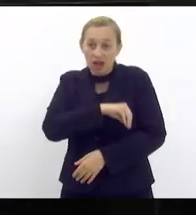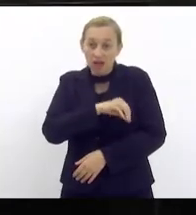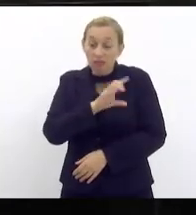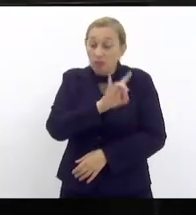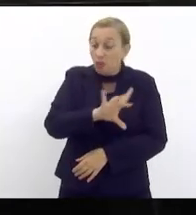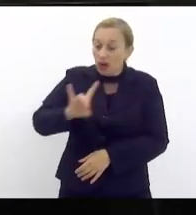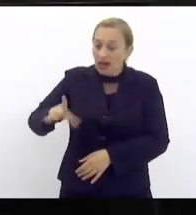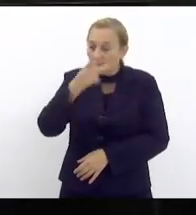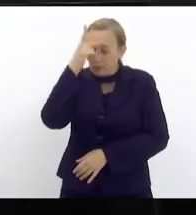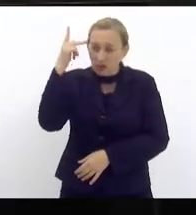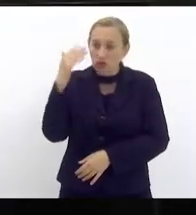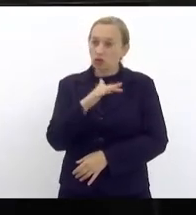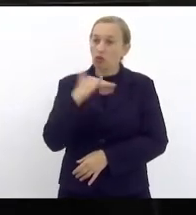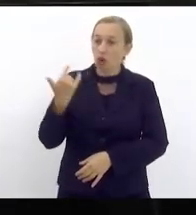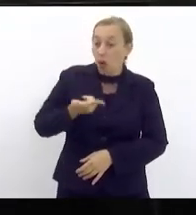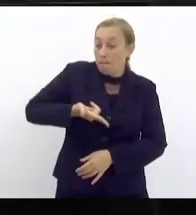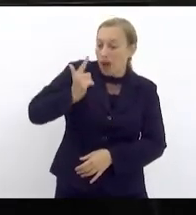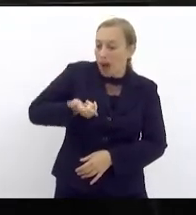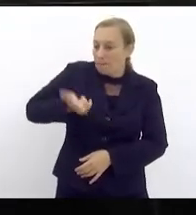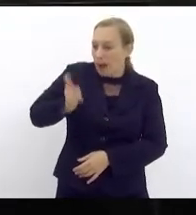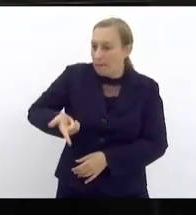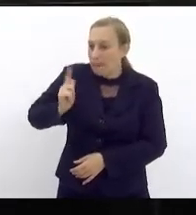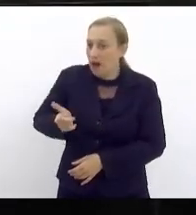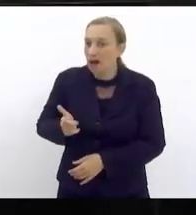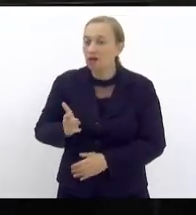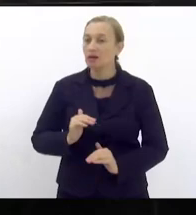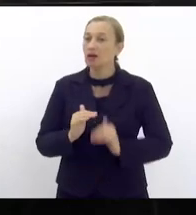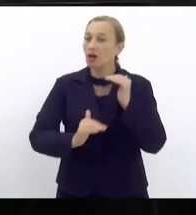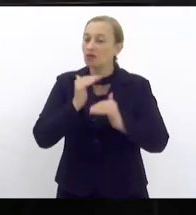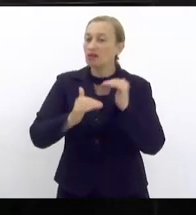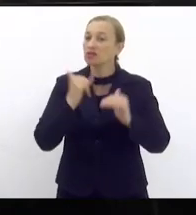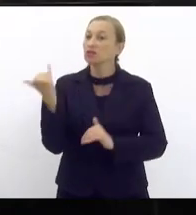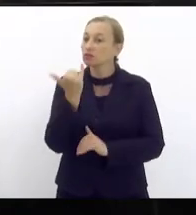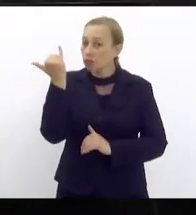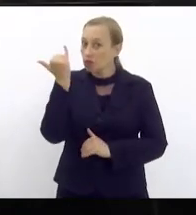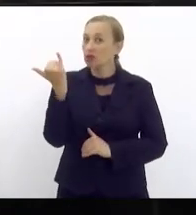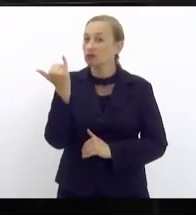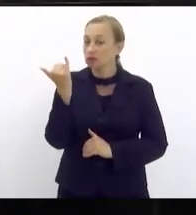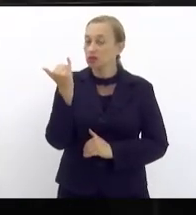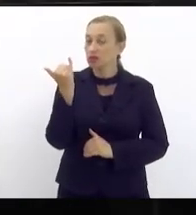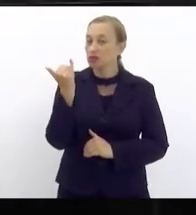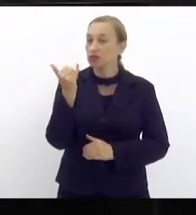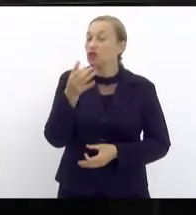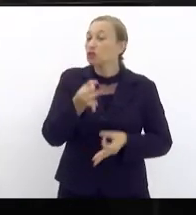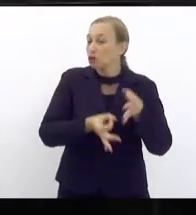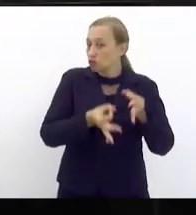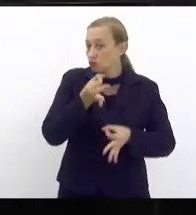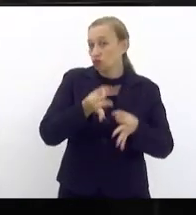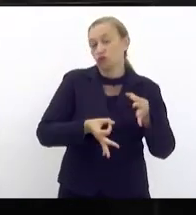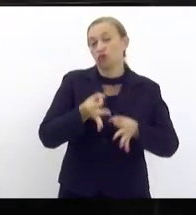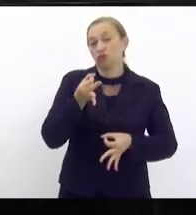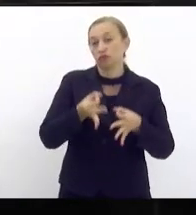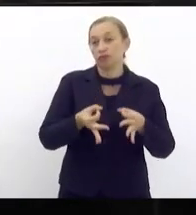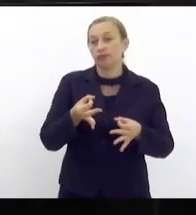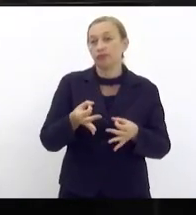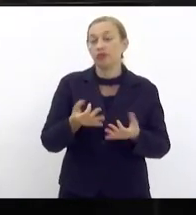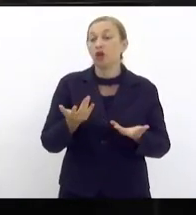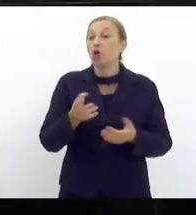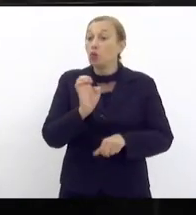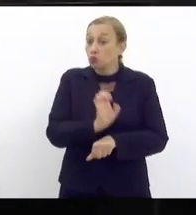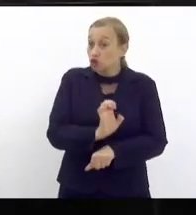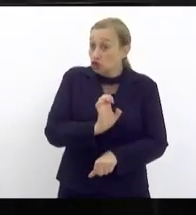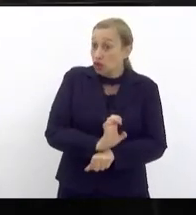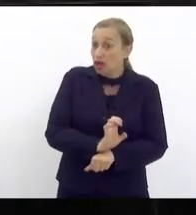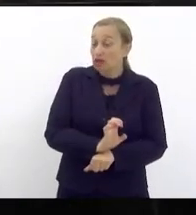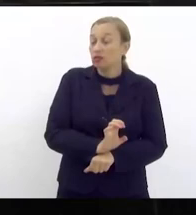perdida essa esse é um avanço importante no que tange a jurisprudência afinal de contas o